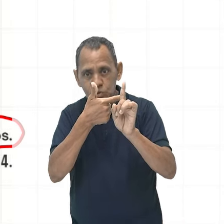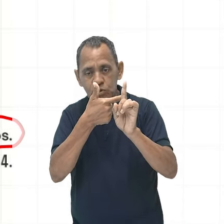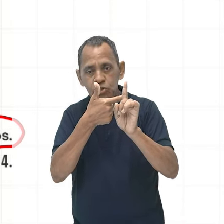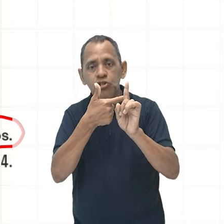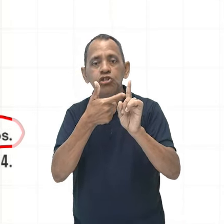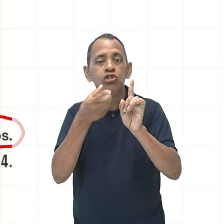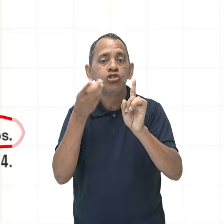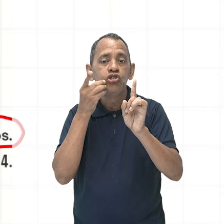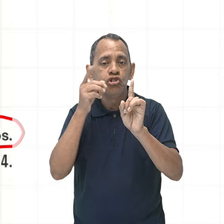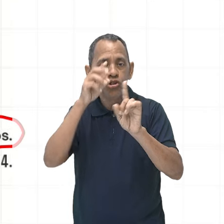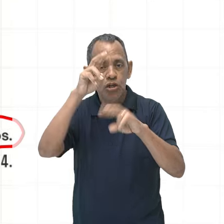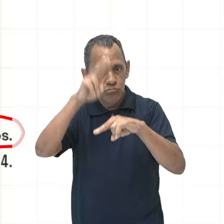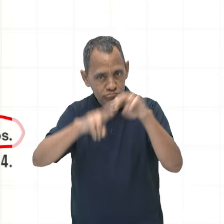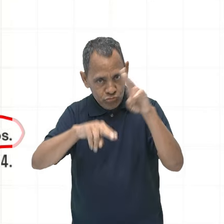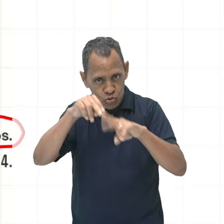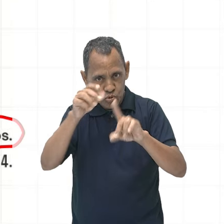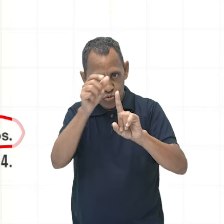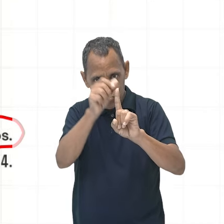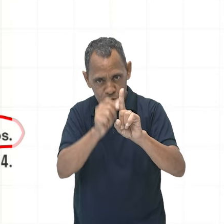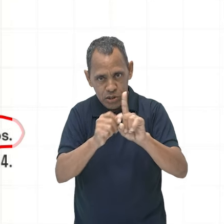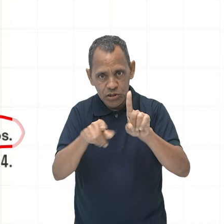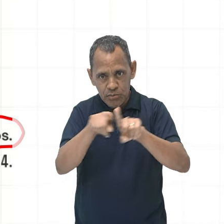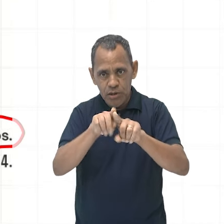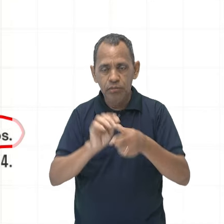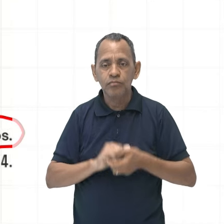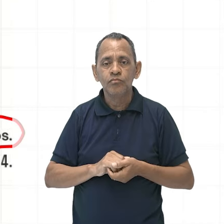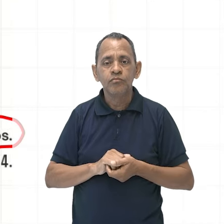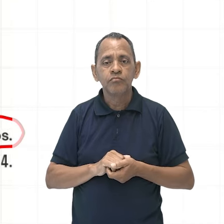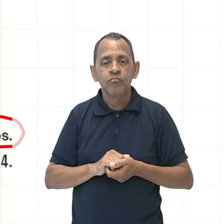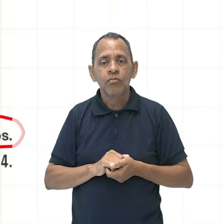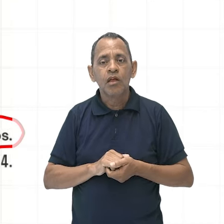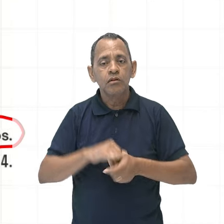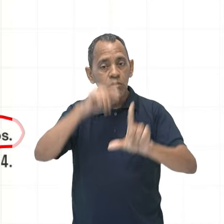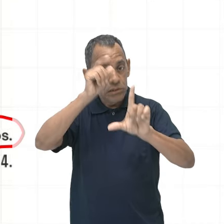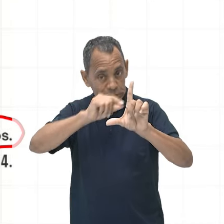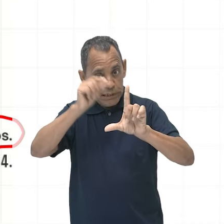Então, um gráfico de linhas foi mais indicado para